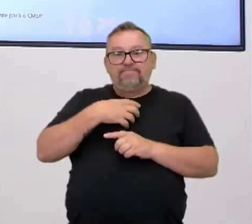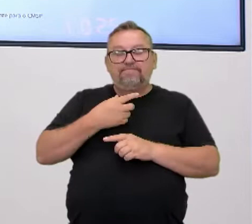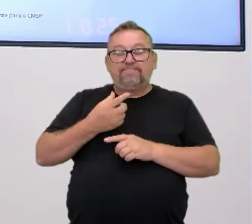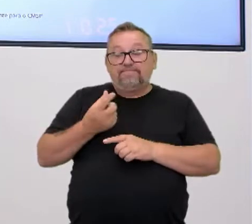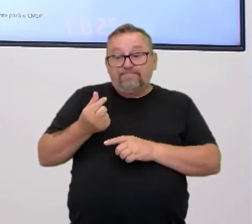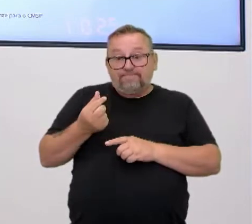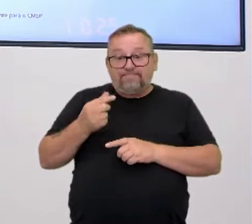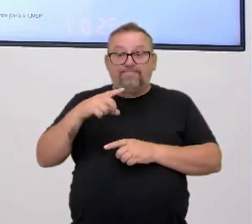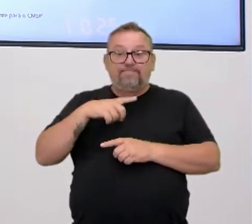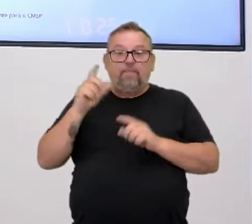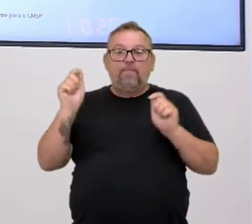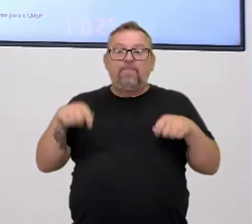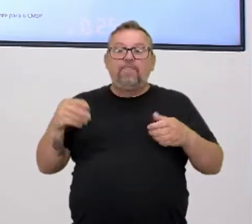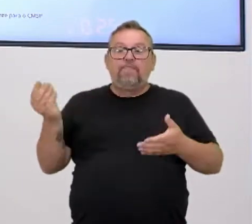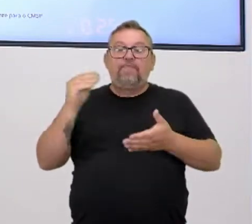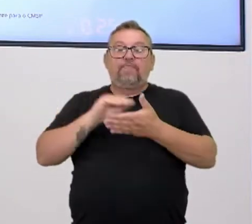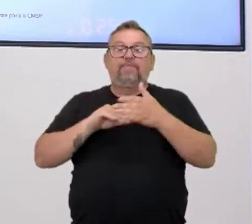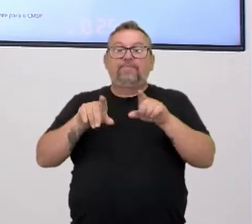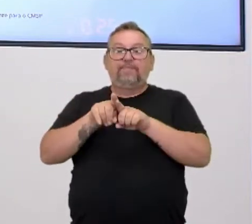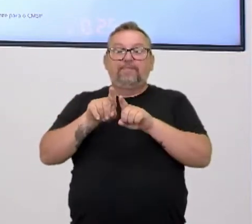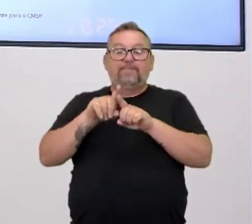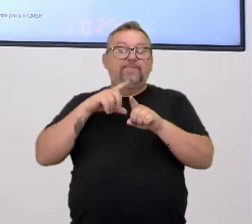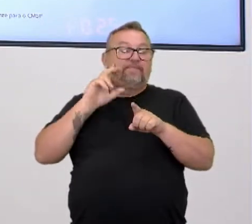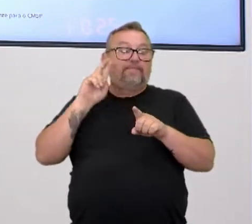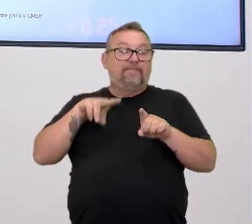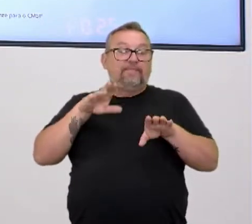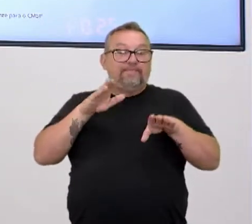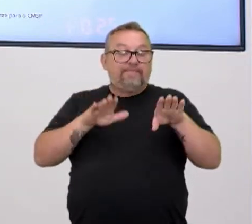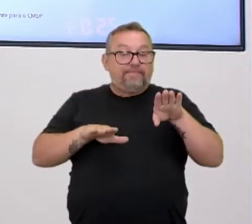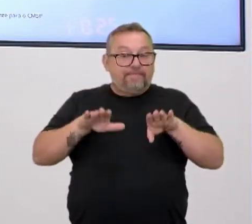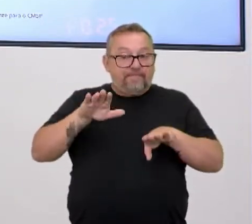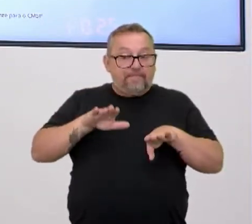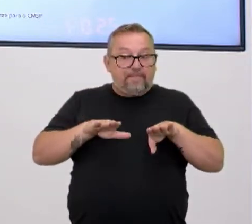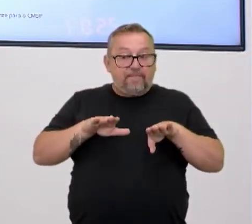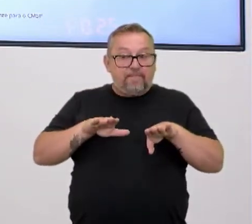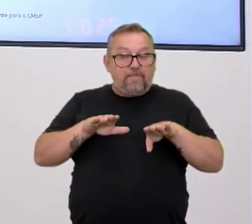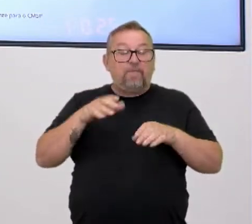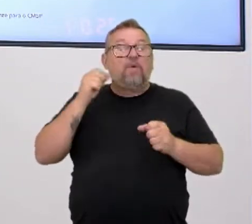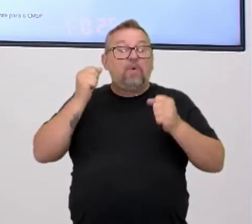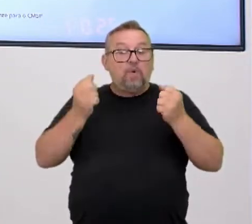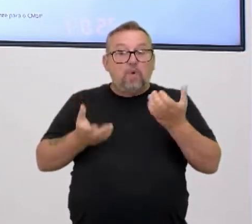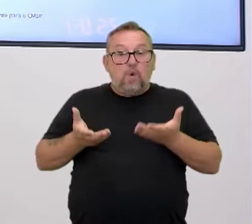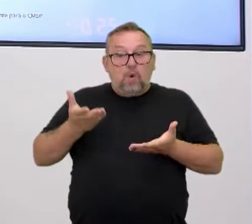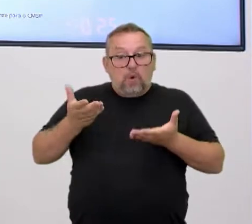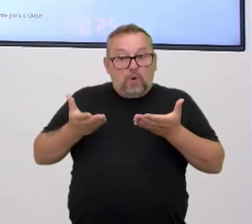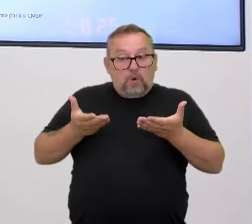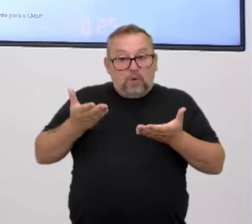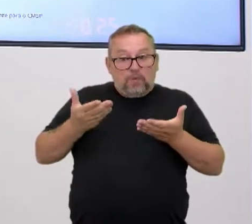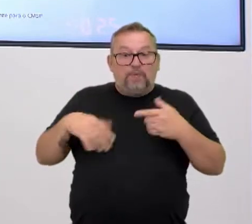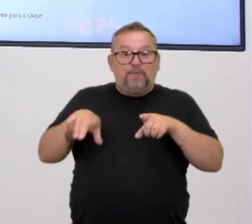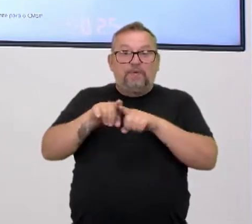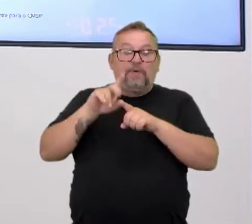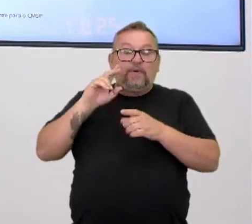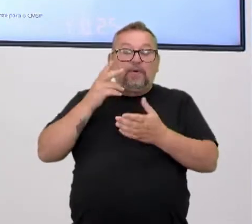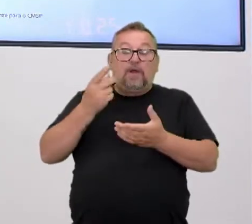gente podia colocar ali na balança para dar uma equilibrada aí nos nossos orçamentos, tendo em mãos R$